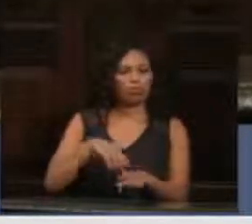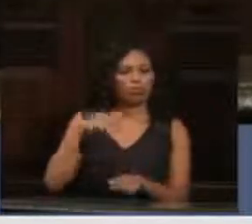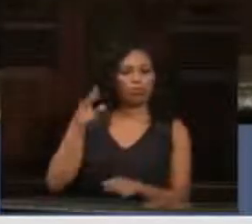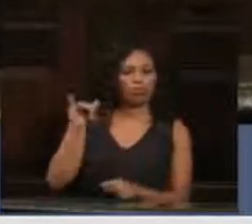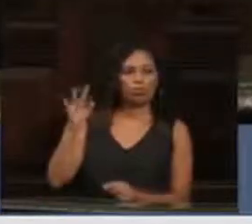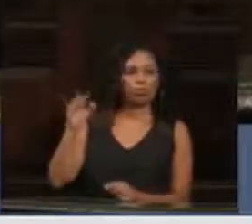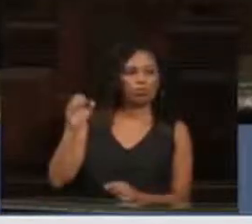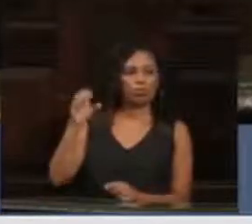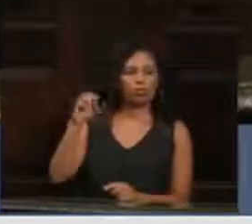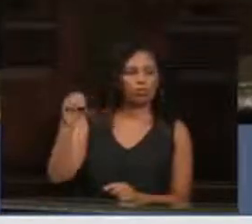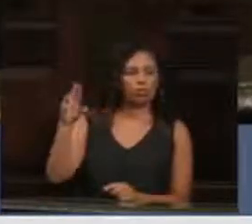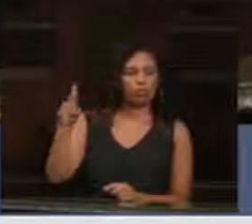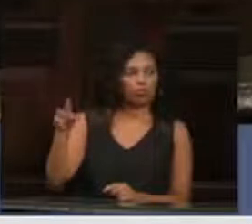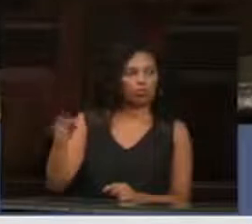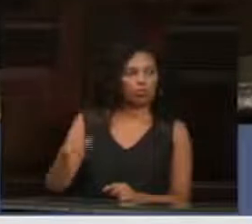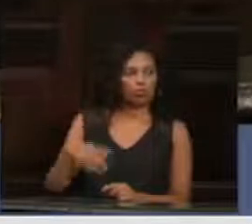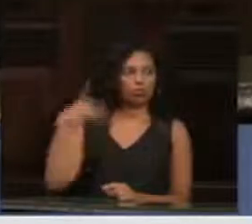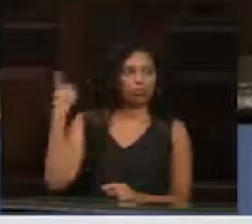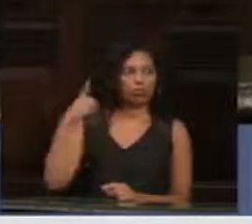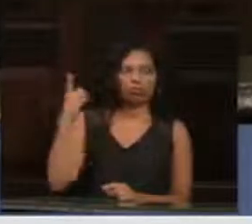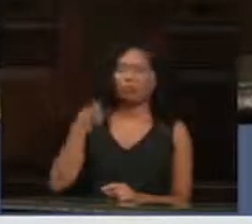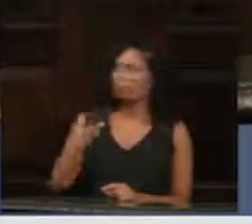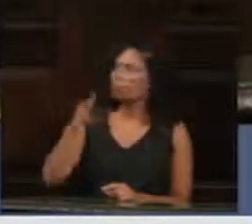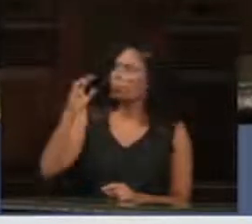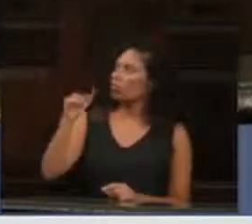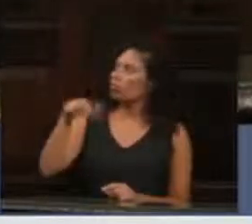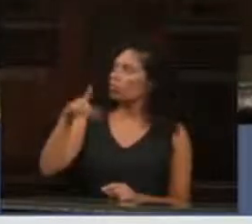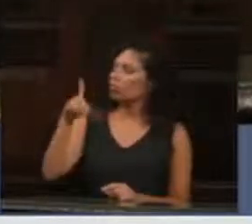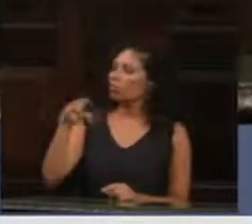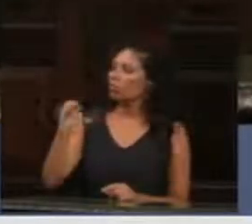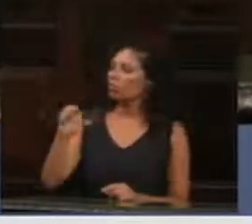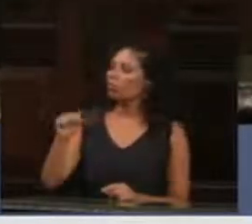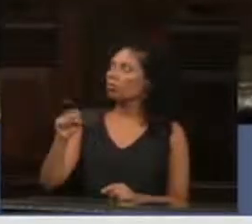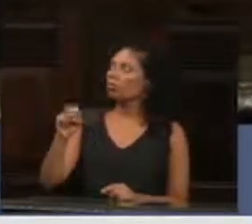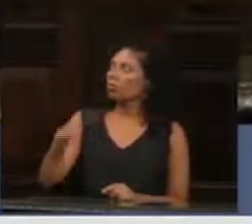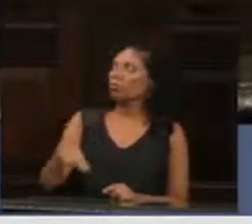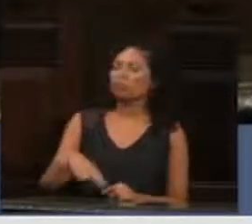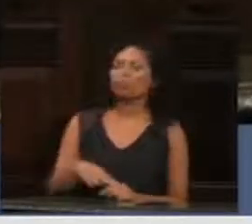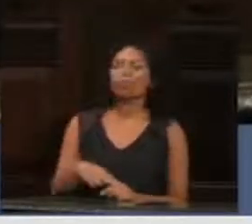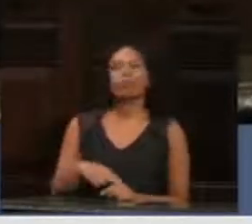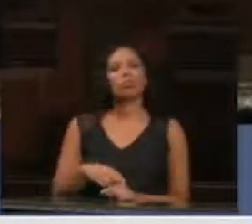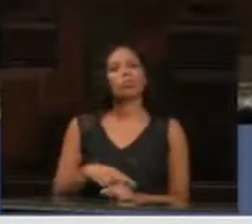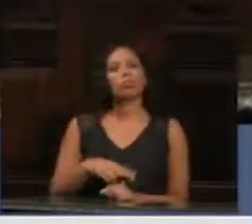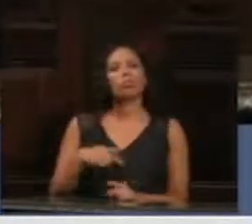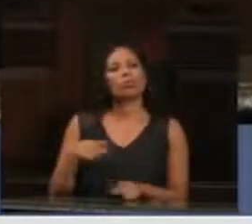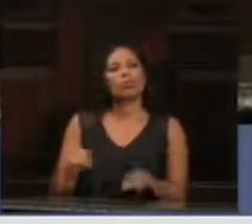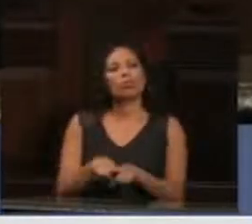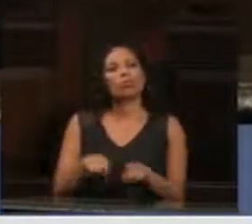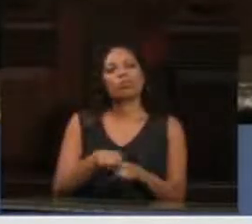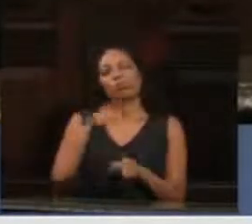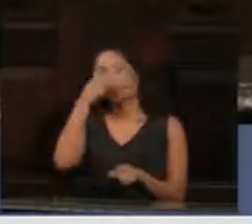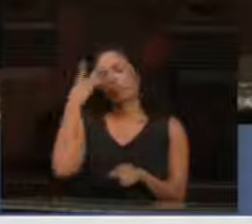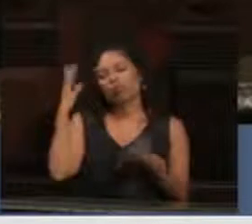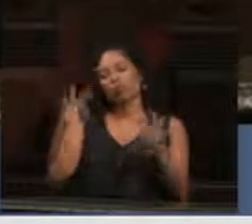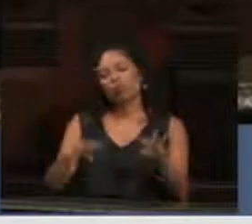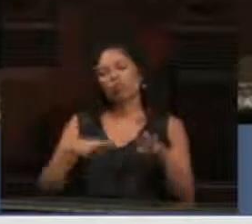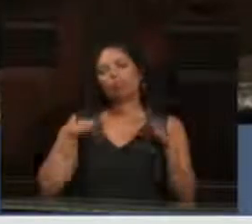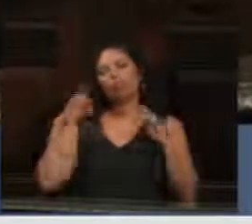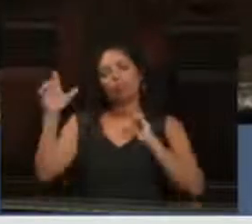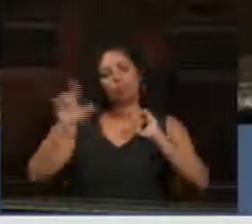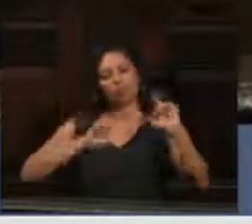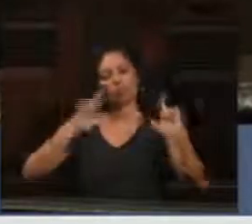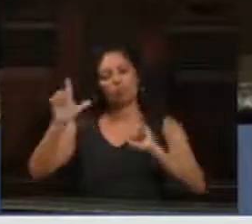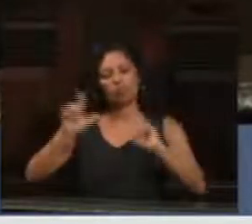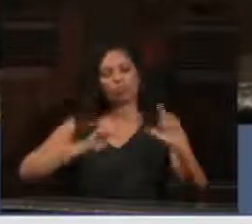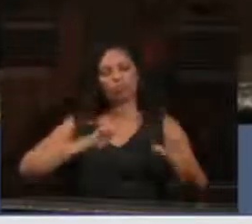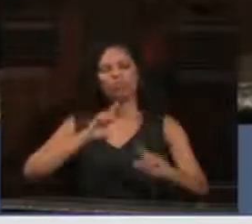deputado Anderson Moraes, cidadãos que nos assistem pela TV Alerj, nos